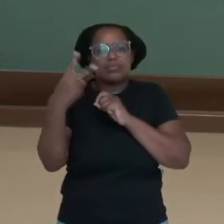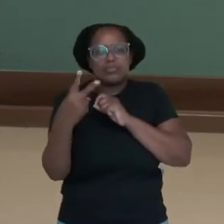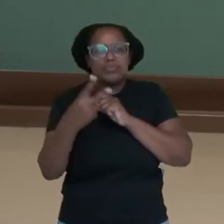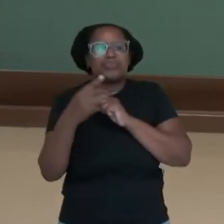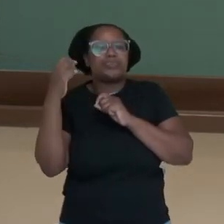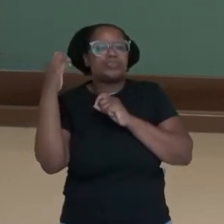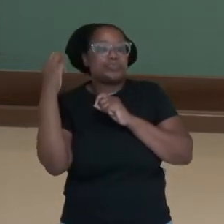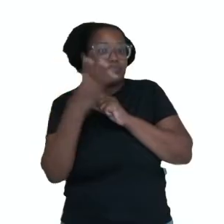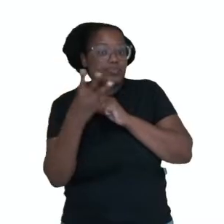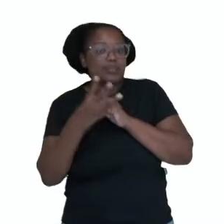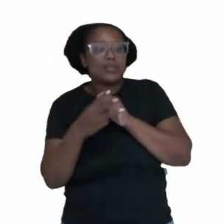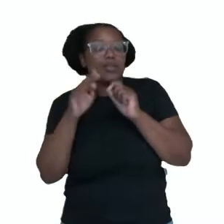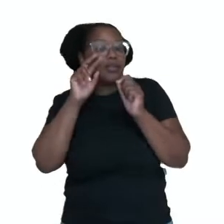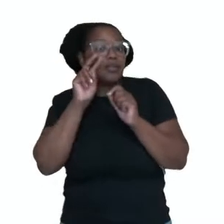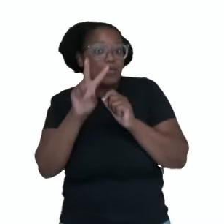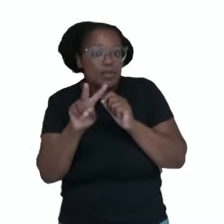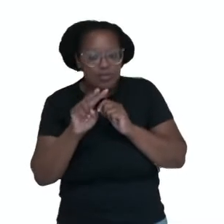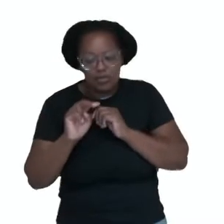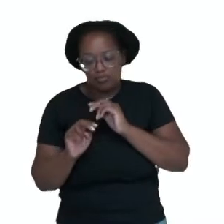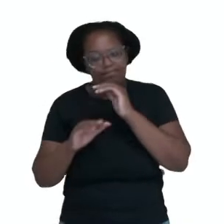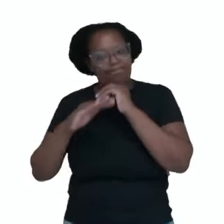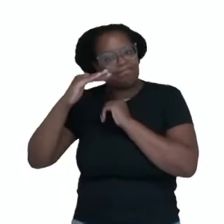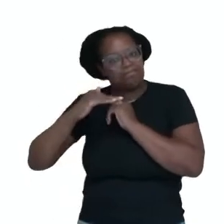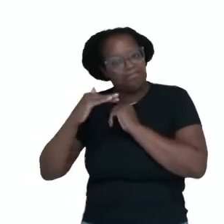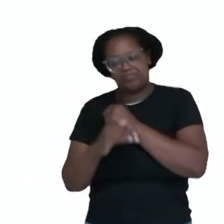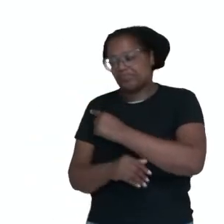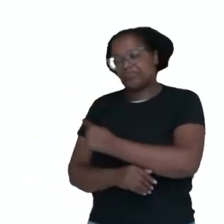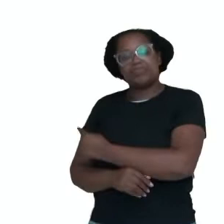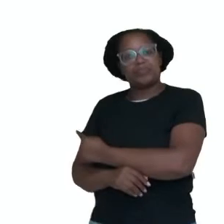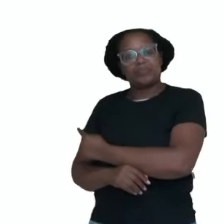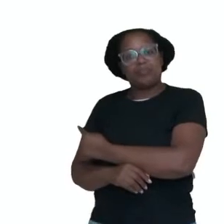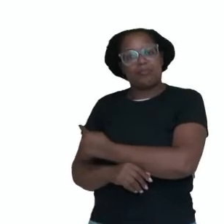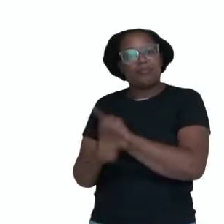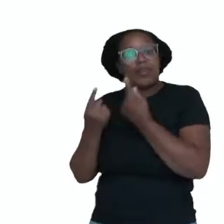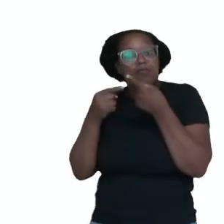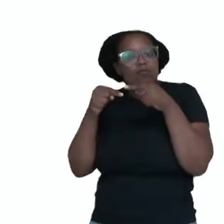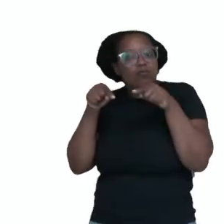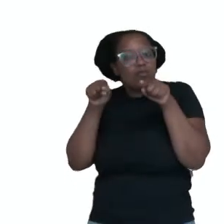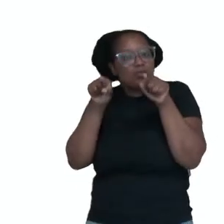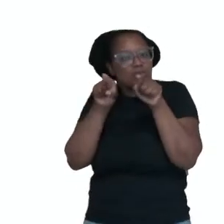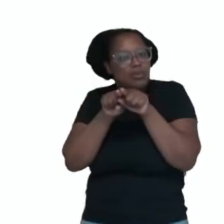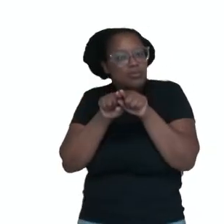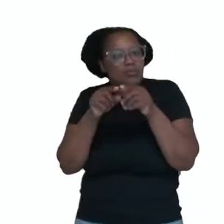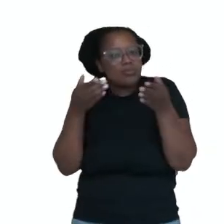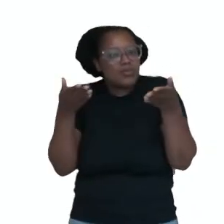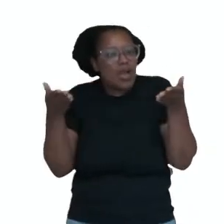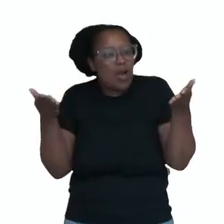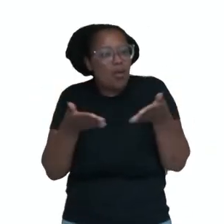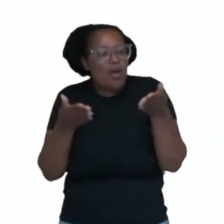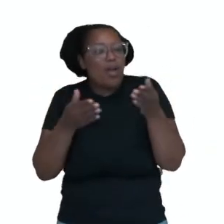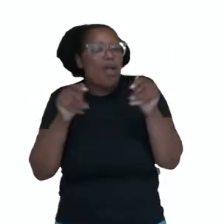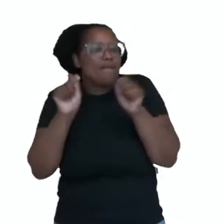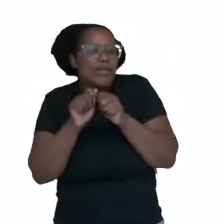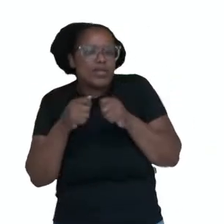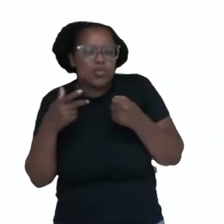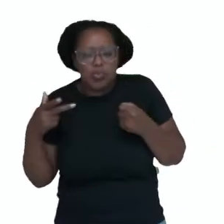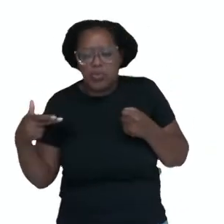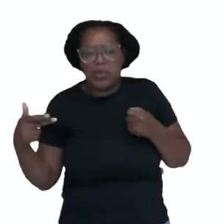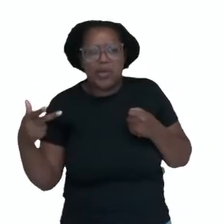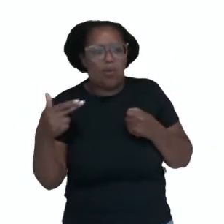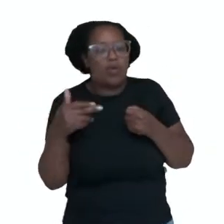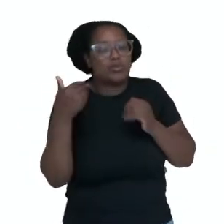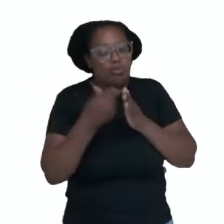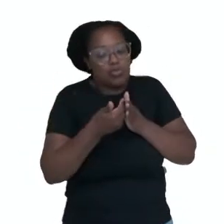Repare bem na imagem. Voltamos para aquela sequência de interações entre seres. Fiz um recorte. Tirei